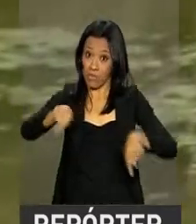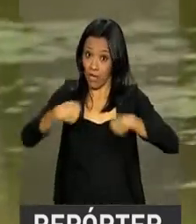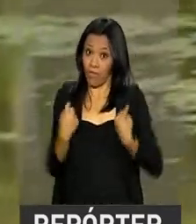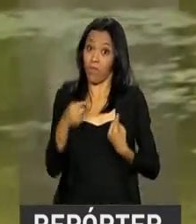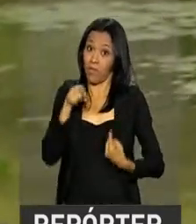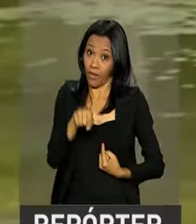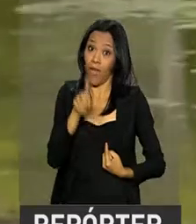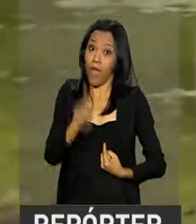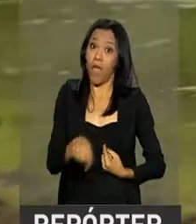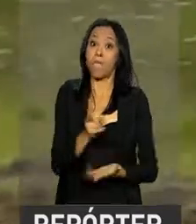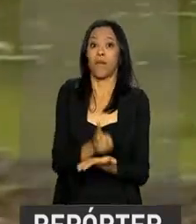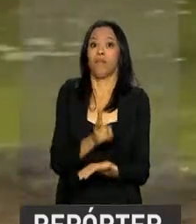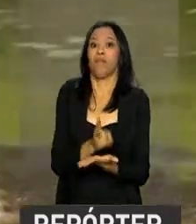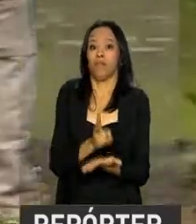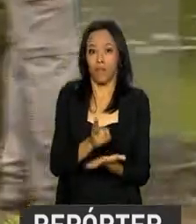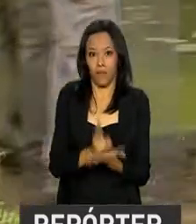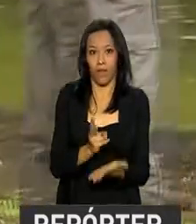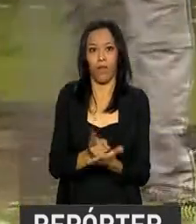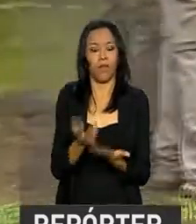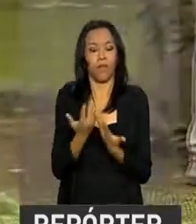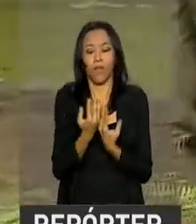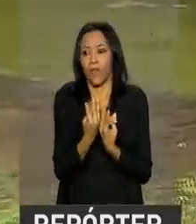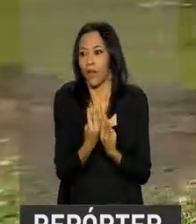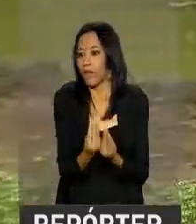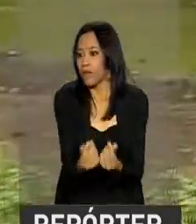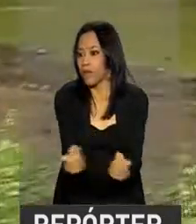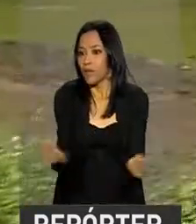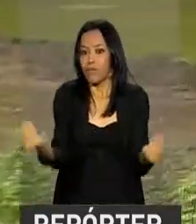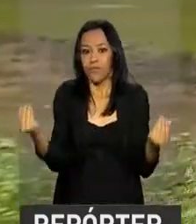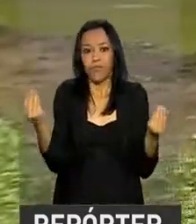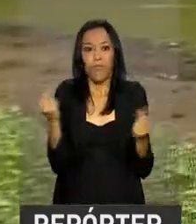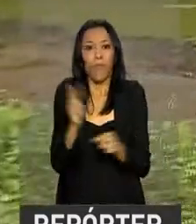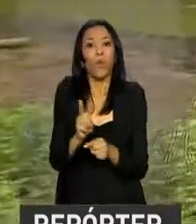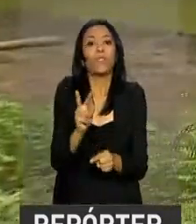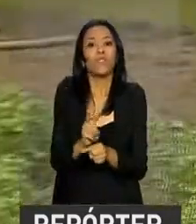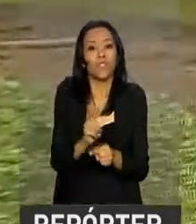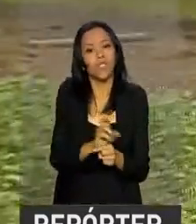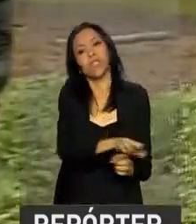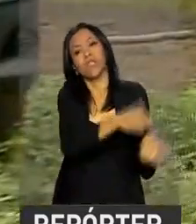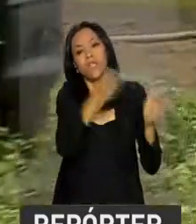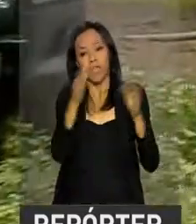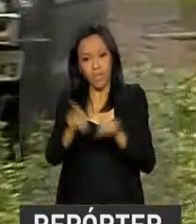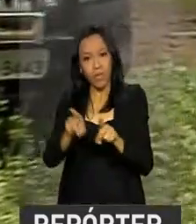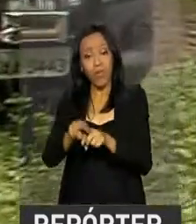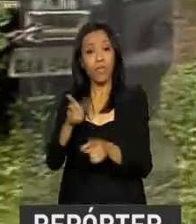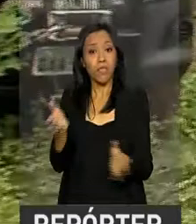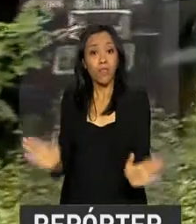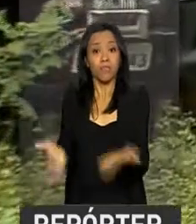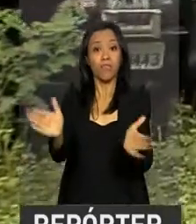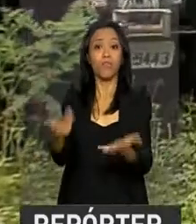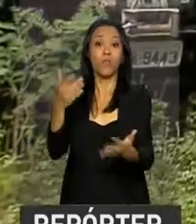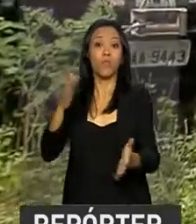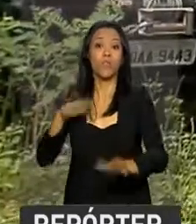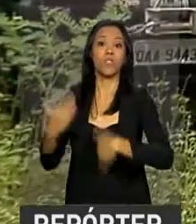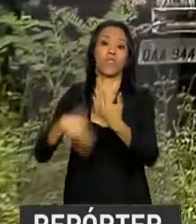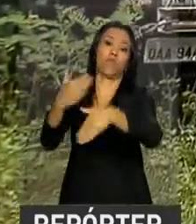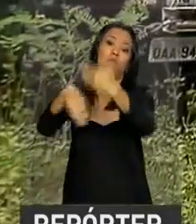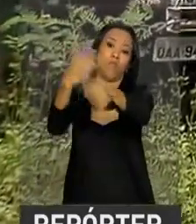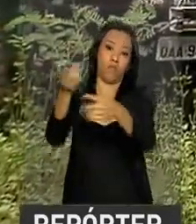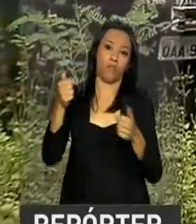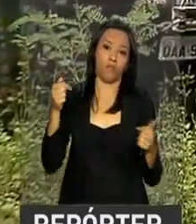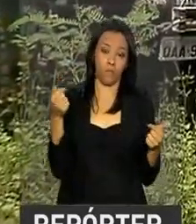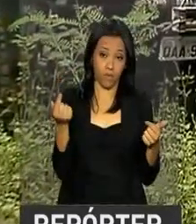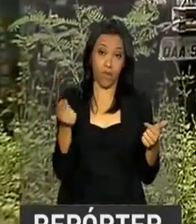manter essa área única e tão rica protegida ao mesmo tempo em que se promove o desenvolvimento sustentável